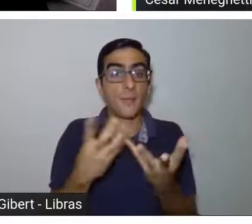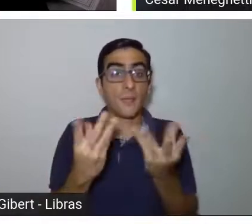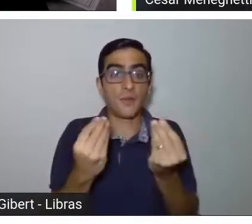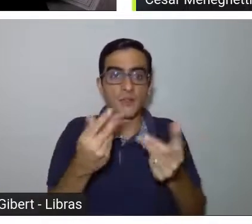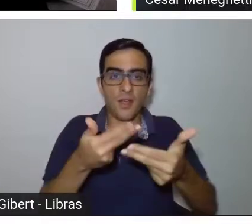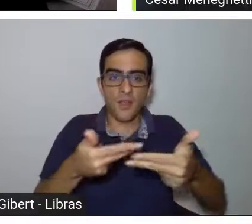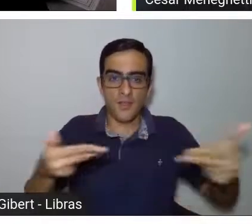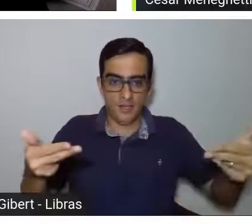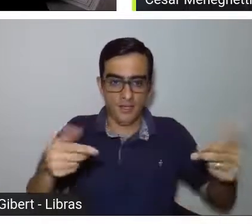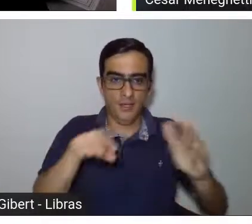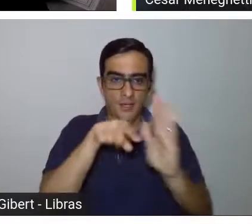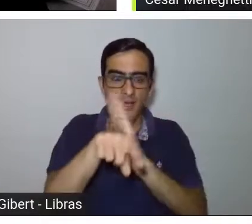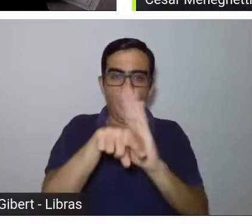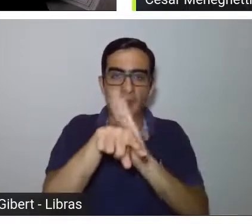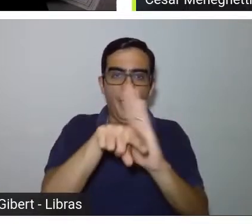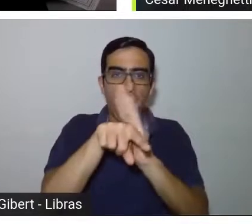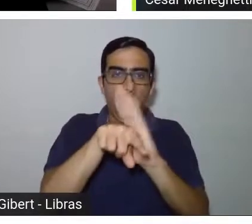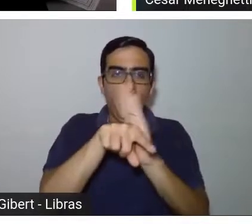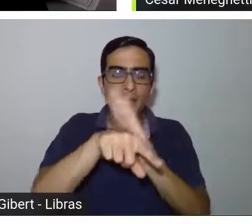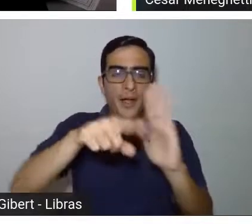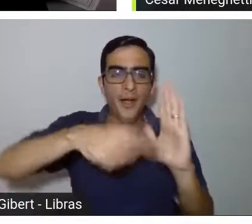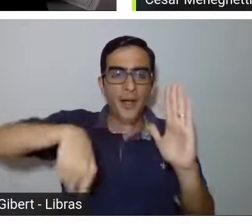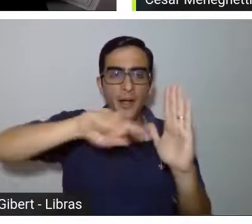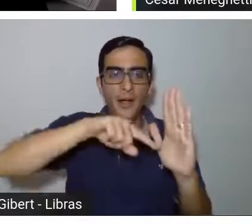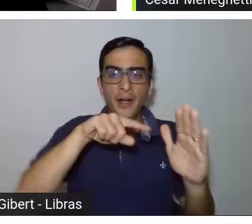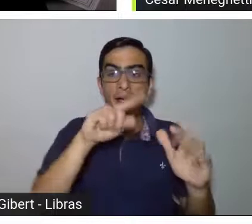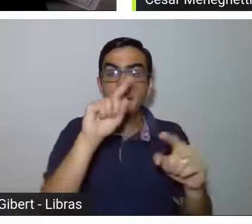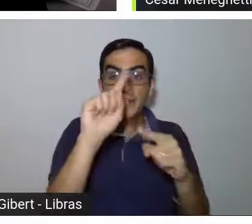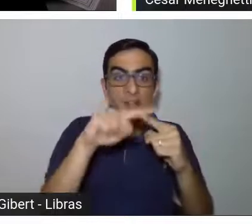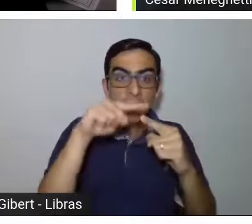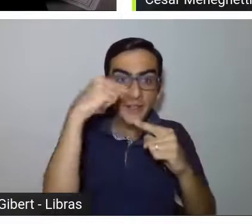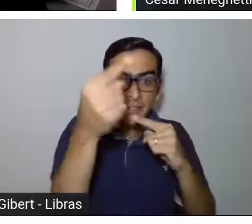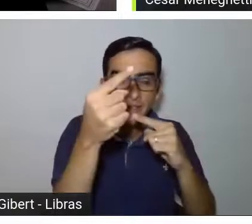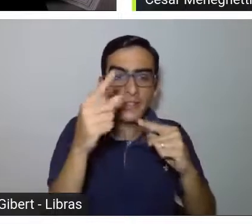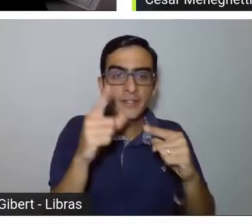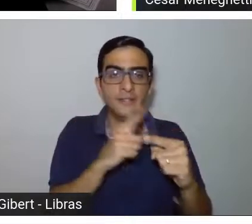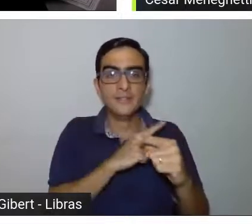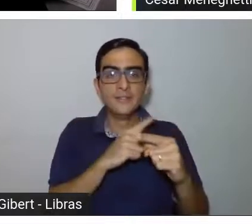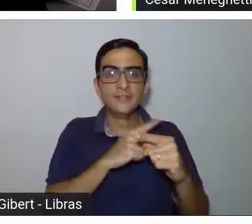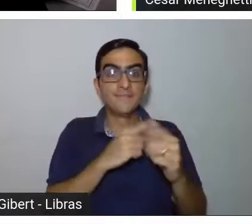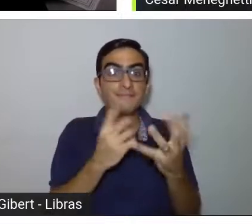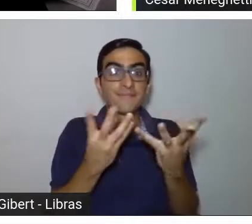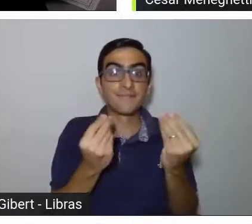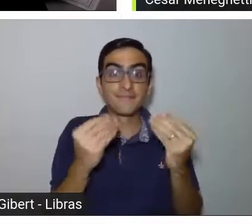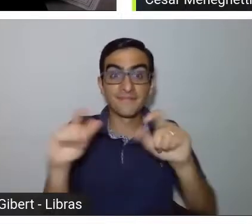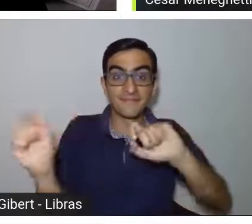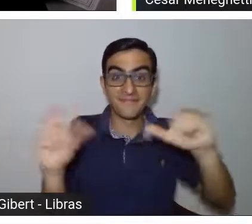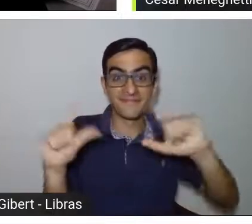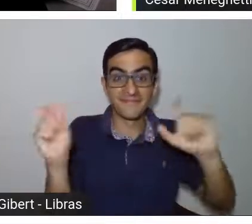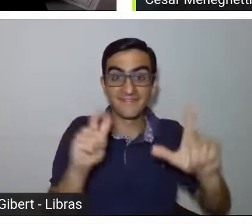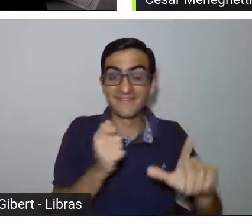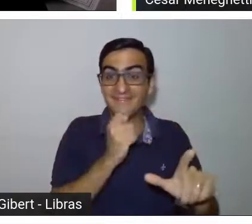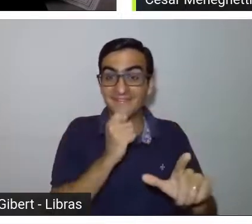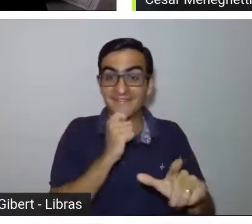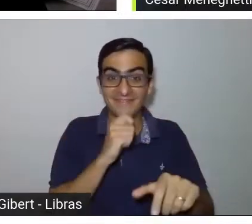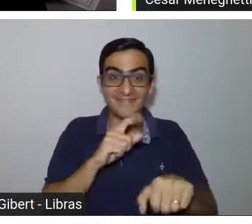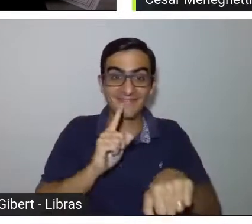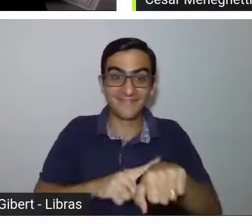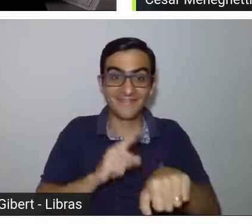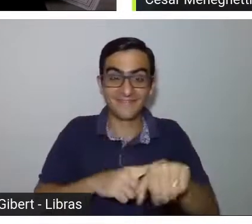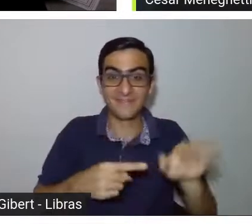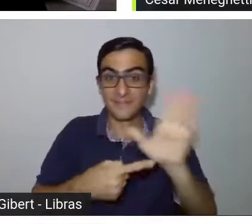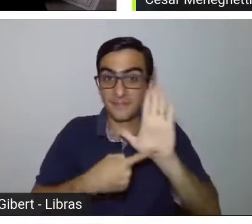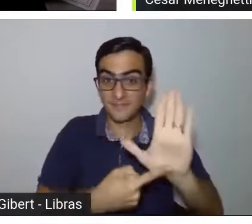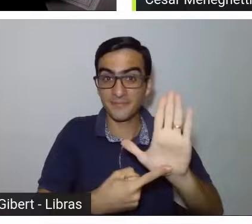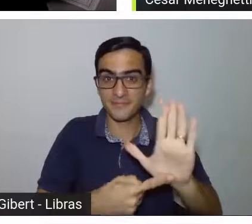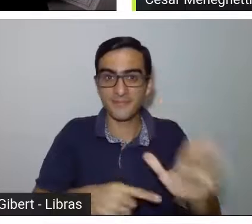para pesquisar. Mas a gente vai precisar passar porque a gente tem muito mais coisas aqui para você falar.